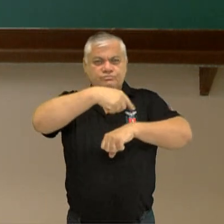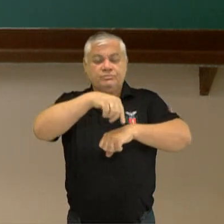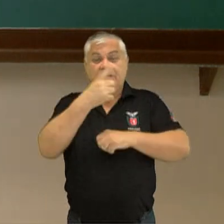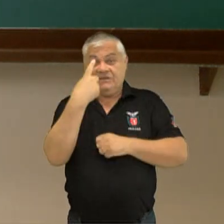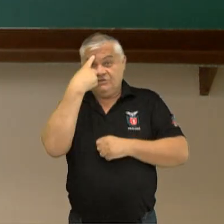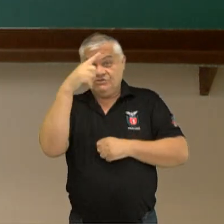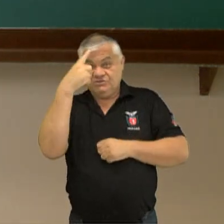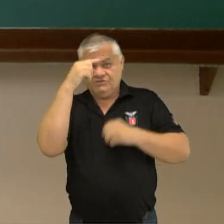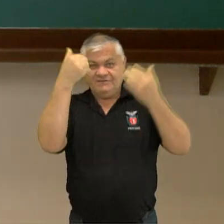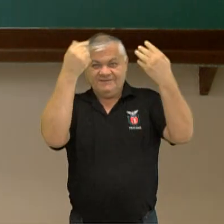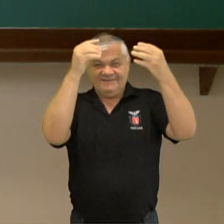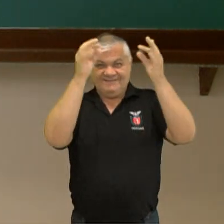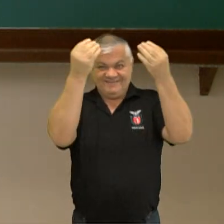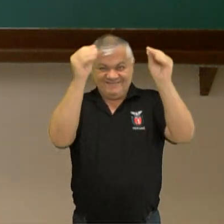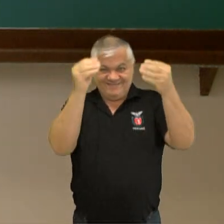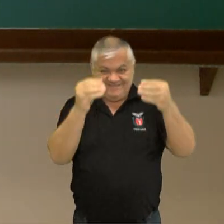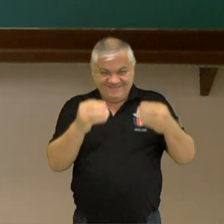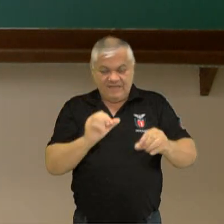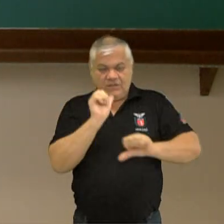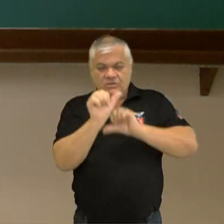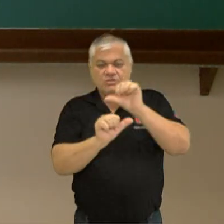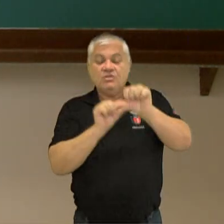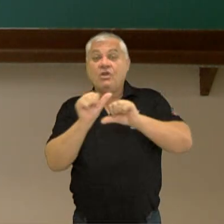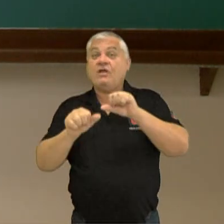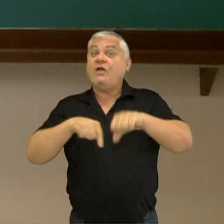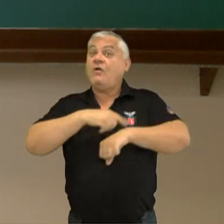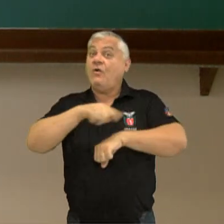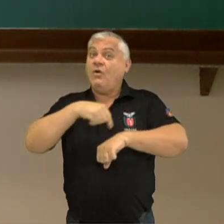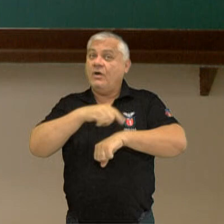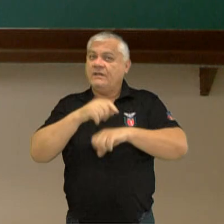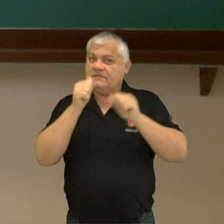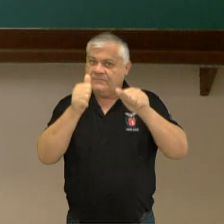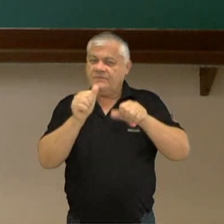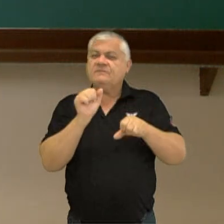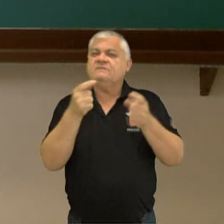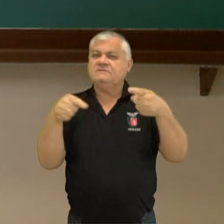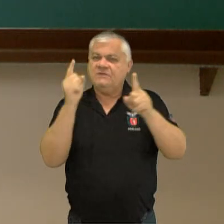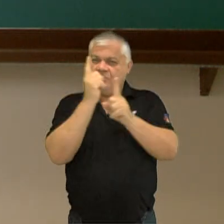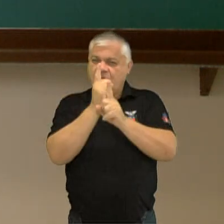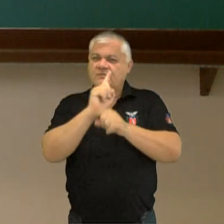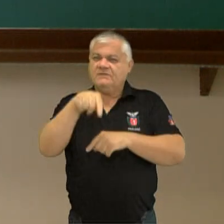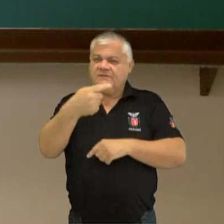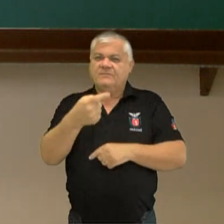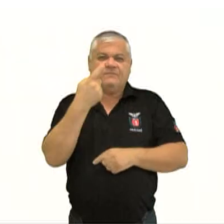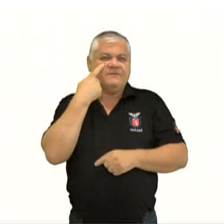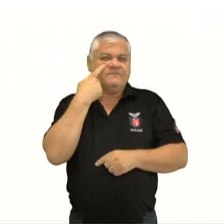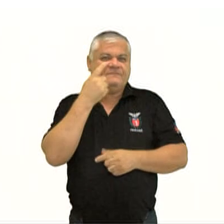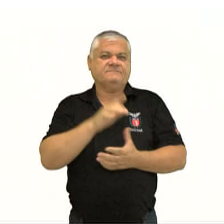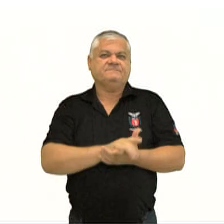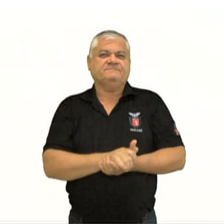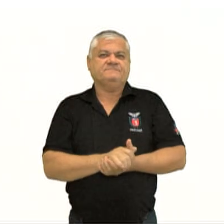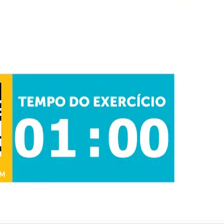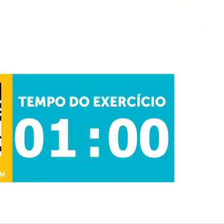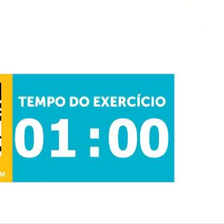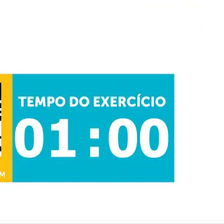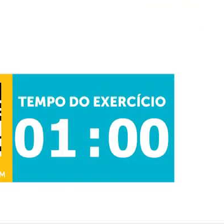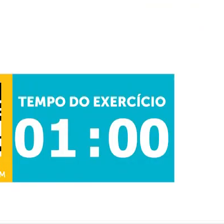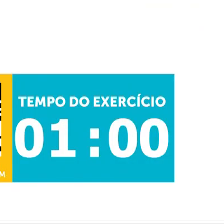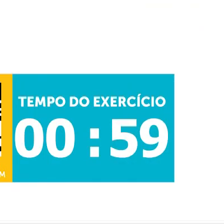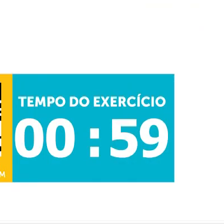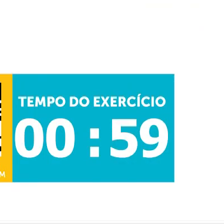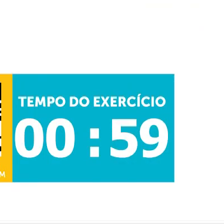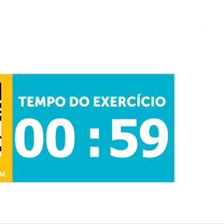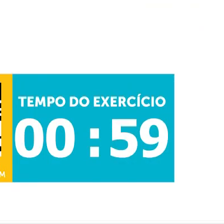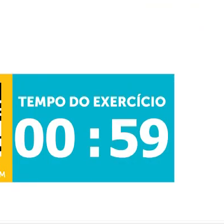que estão em horas e minutos, somente em horas. E a gente se vê daqui a pouquinho para ver como é que você fez.